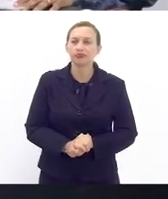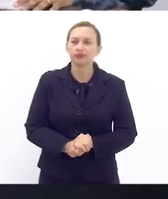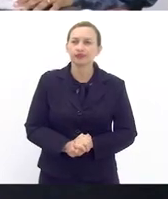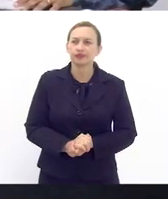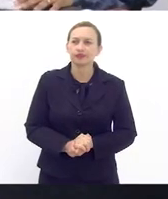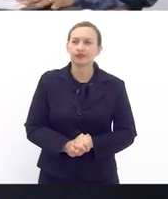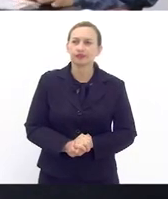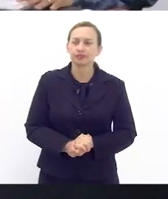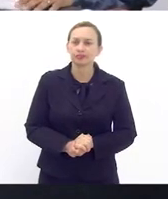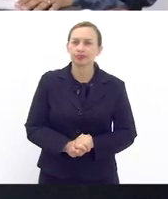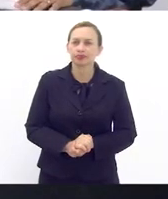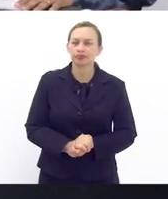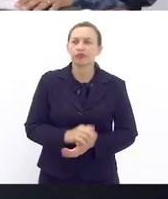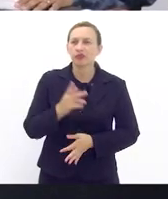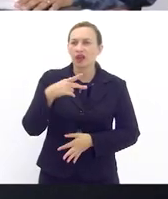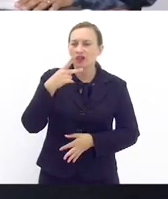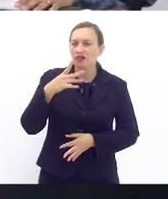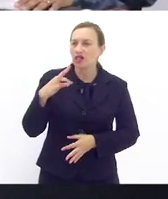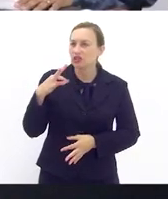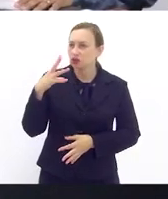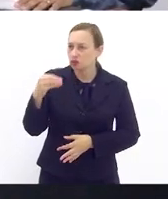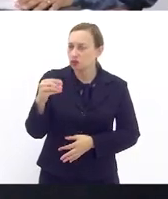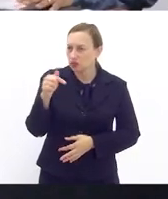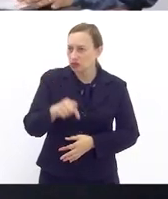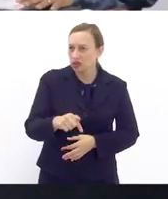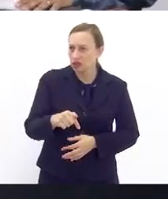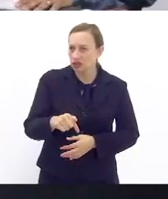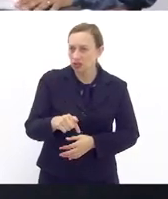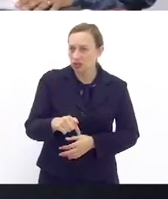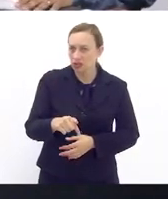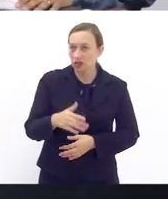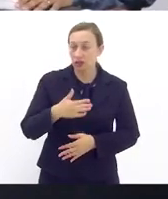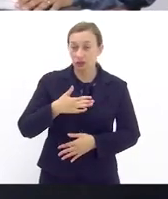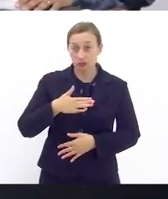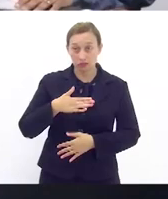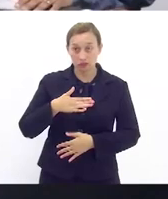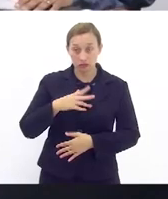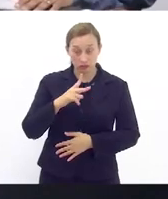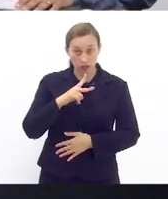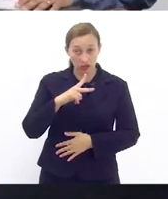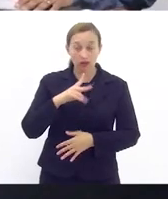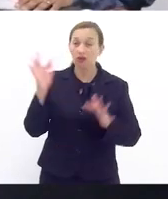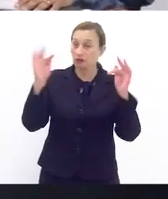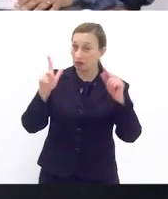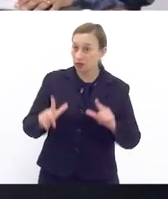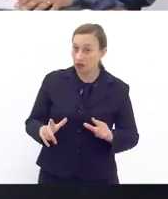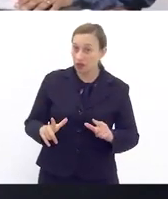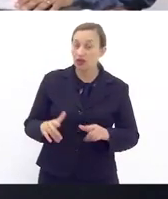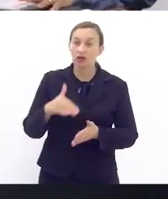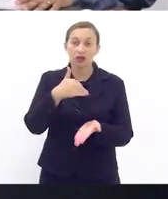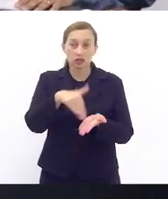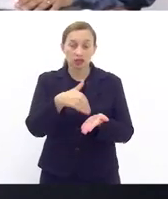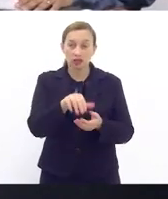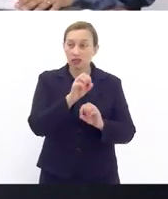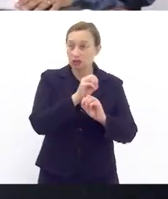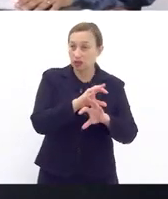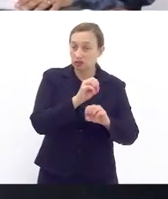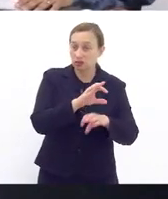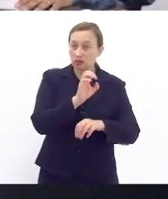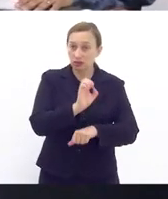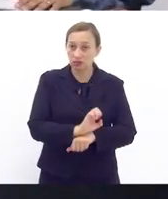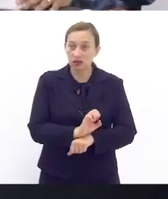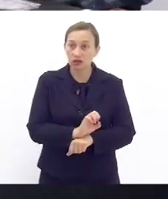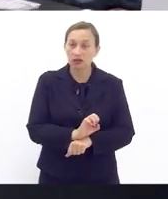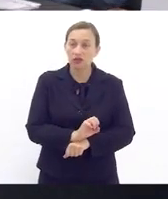unânime na Faga de todos aqui presentes e isso me deixou particularmente feliz a Secretaria Estadual de Educação